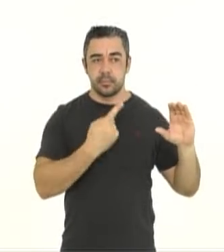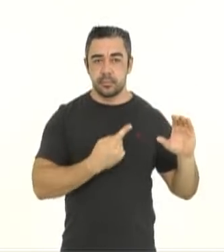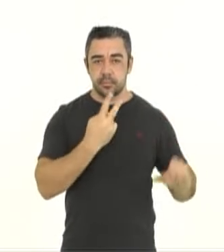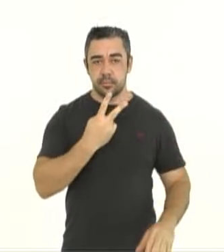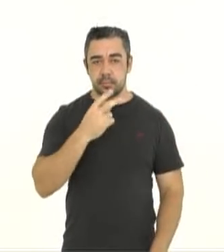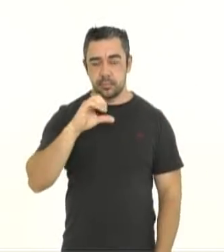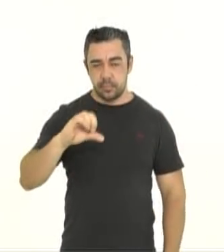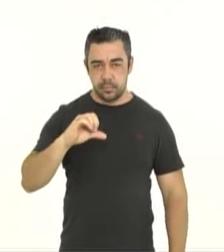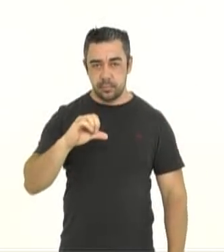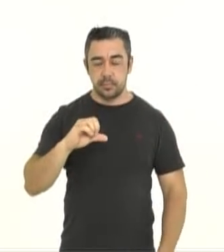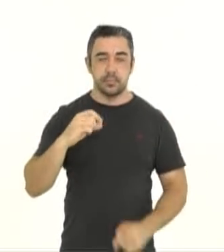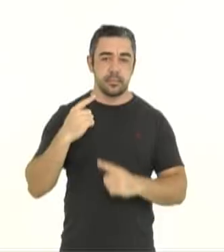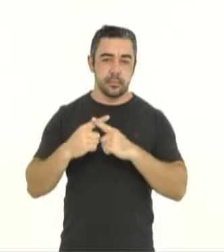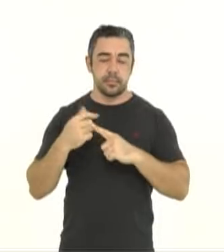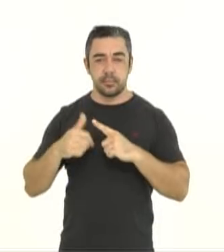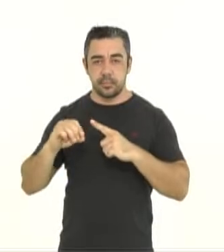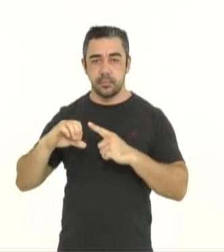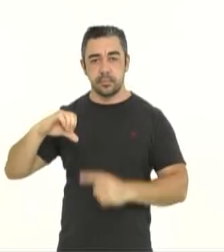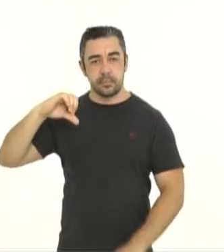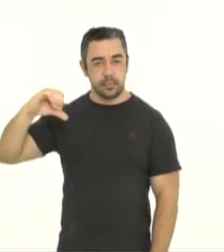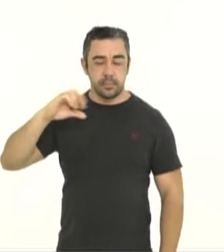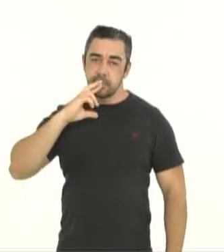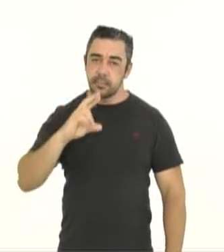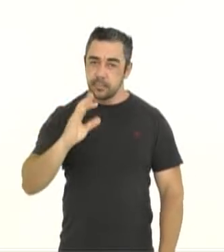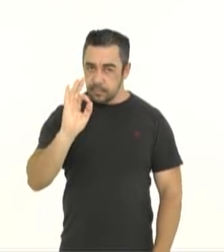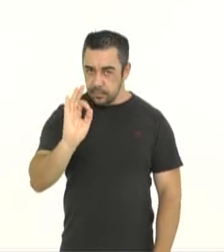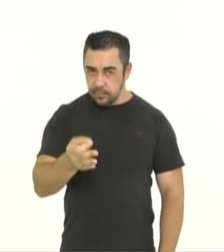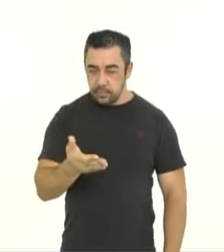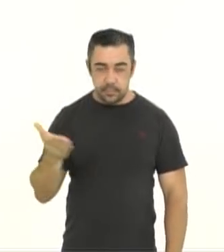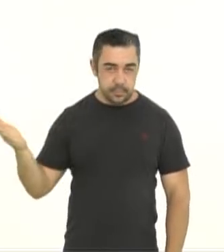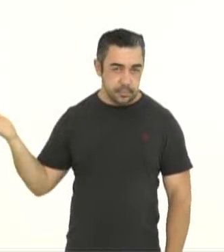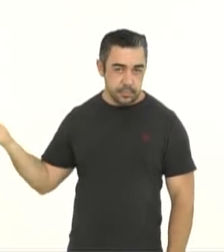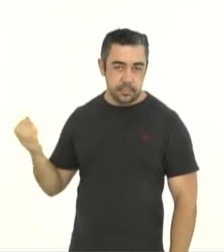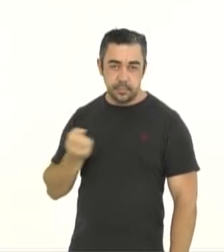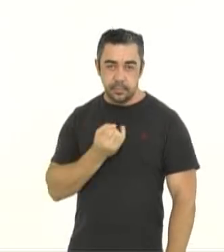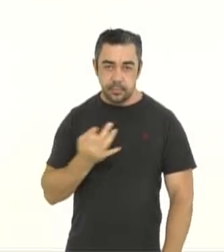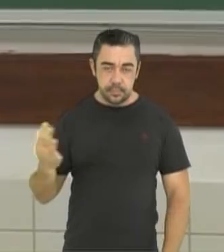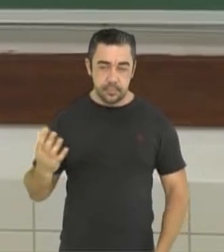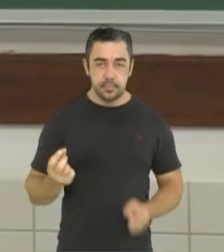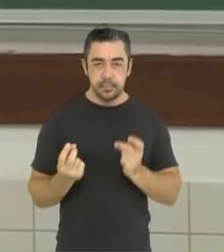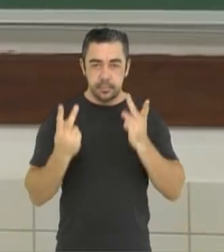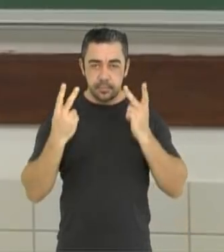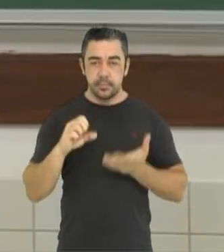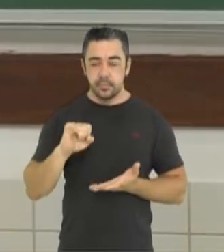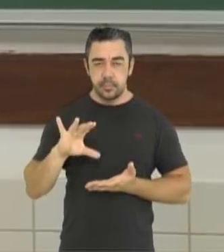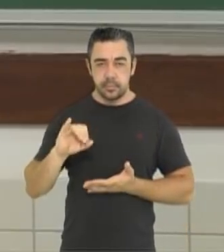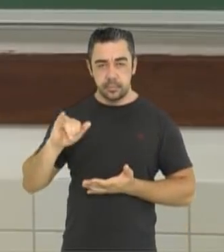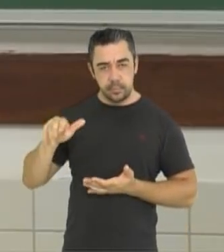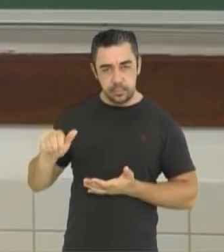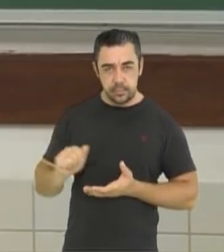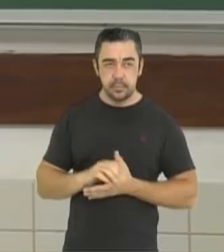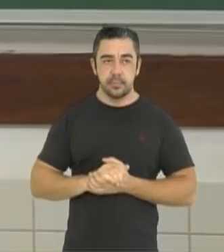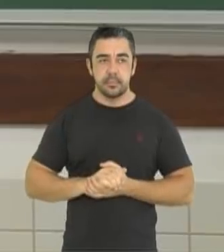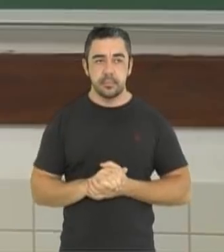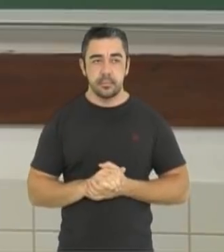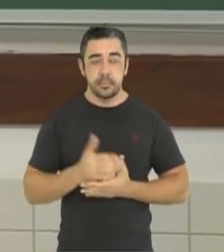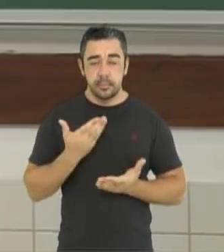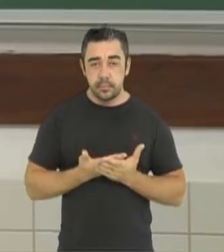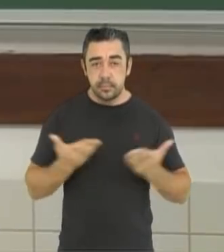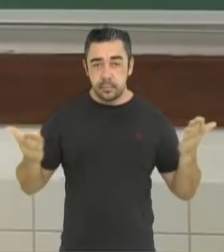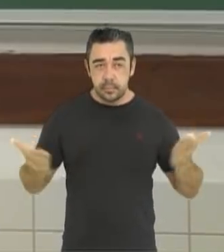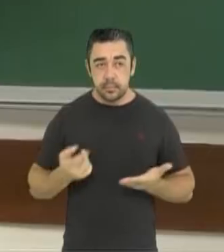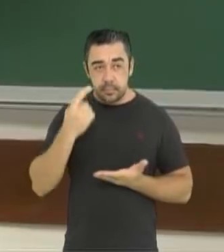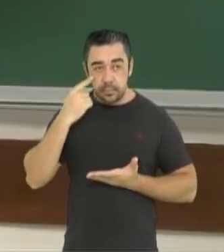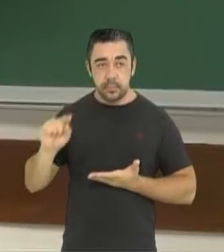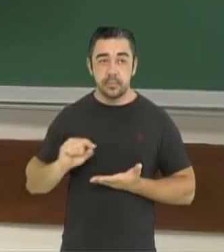4,129 vezes 10 na 9 é a resposta, então, da quantidade de exportação de soja. Ok? Na aula de